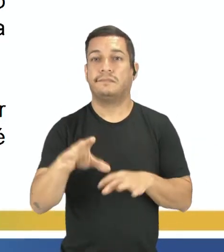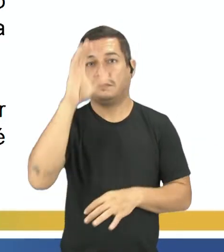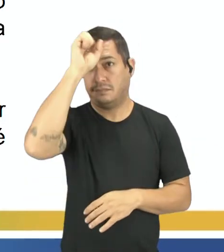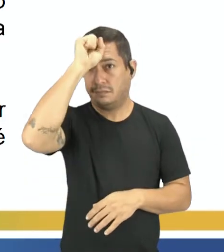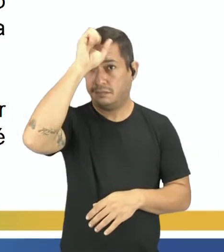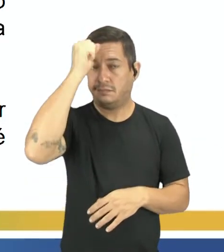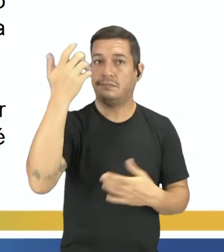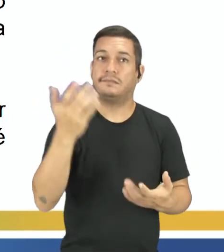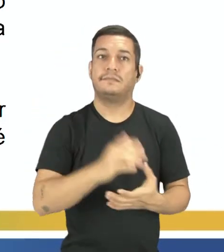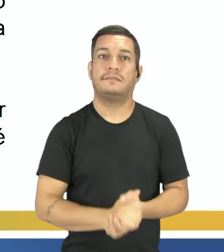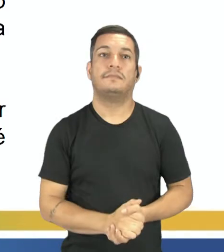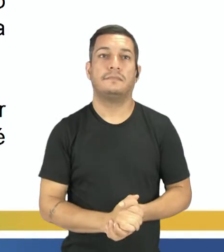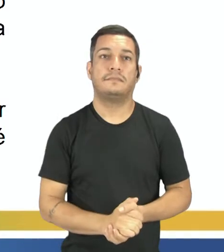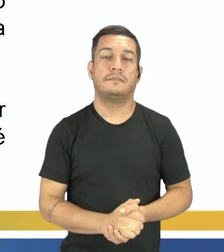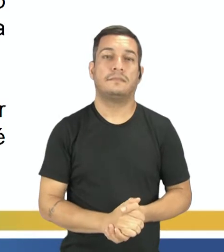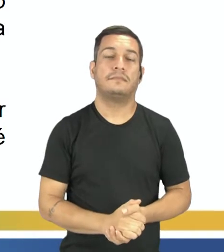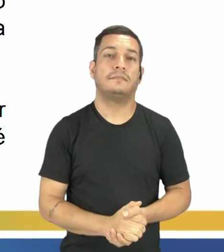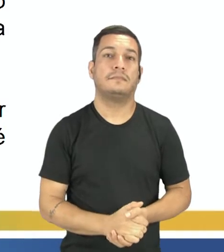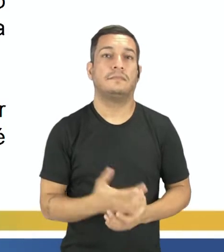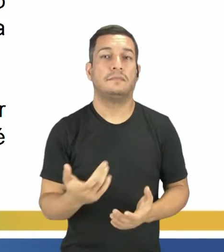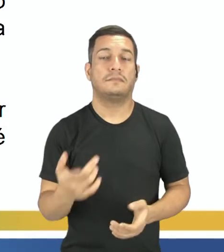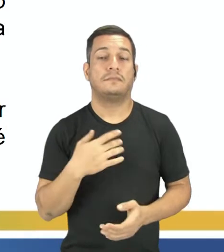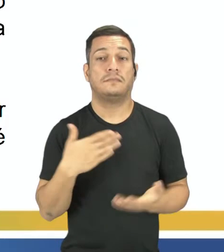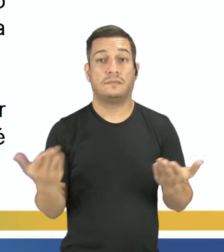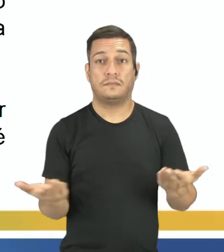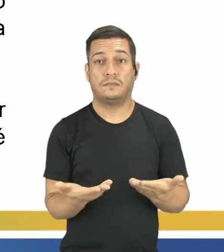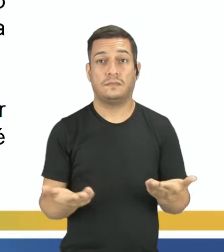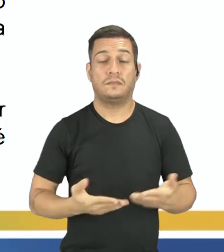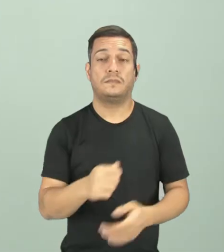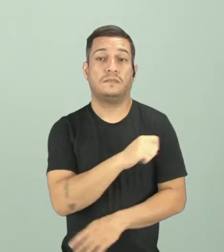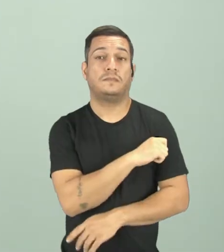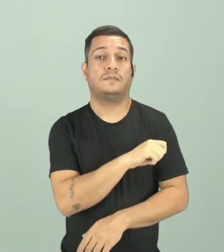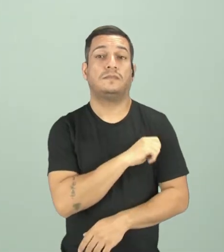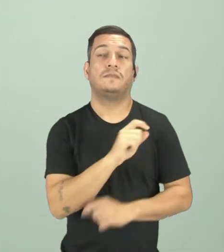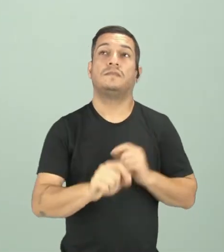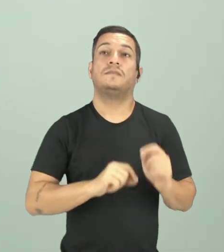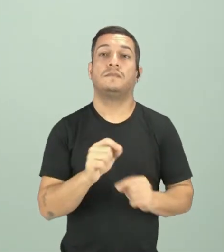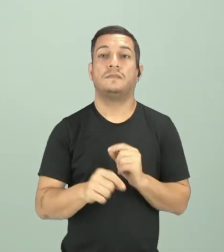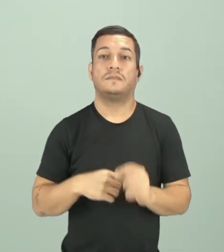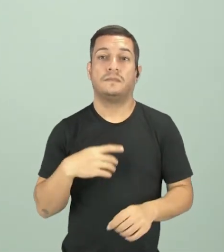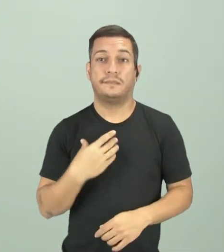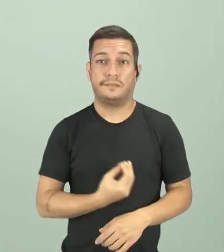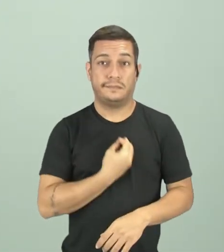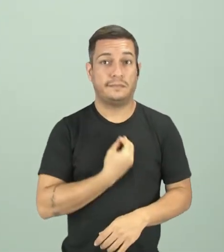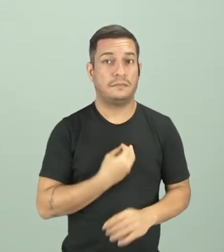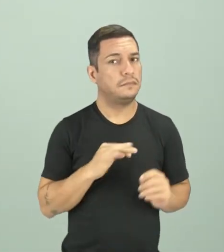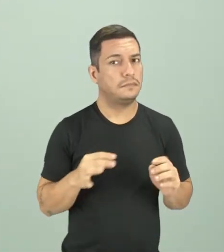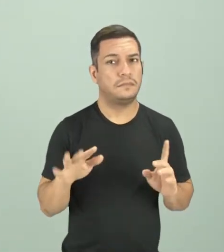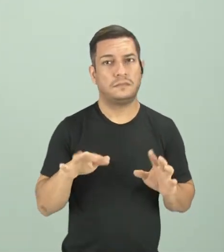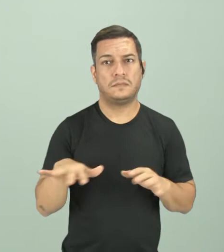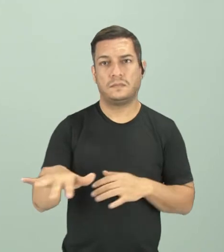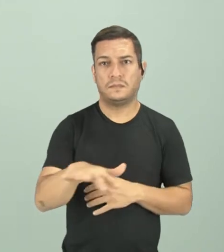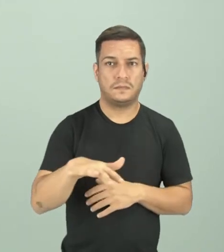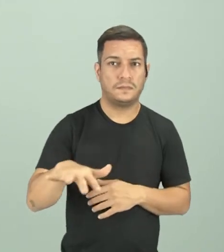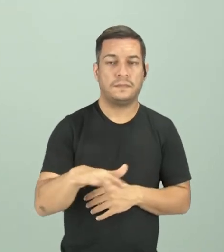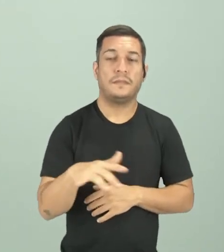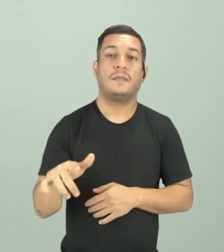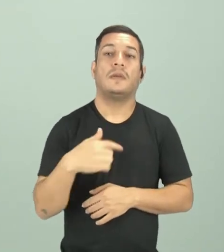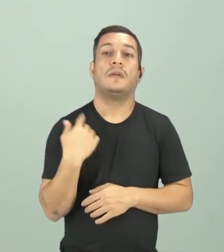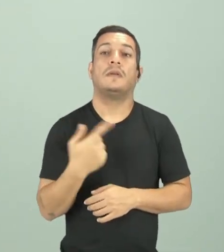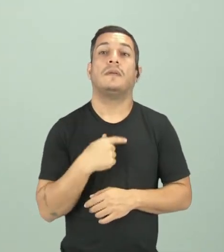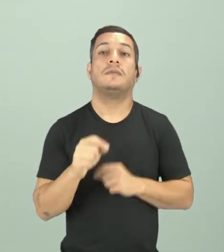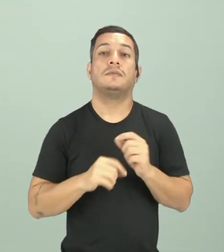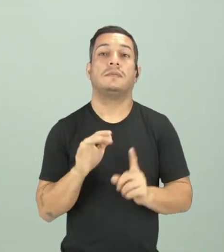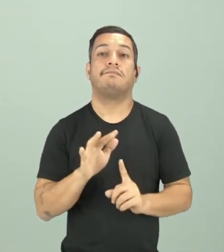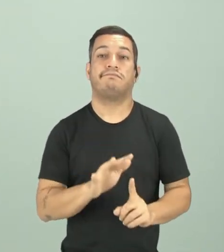processo de ensino-aprendizado. Ou seja, hoje o aluno ele está inserido no todo. Nós trabalhamos ele de